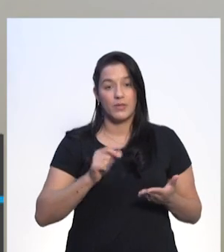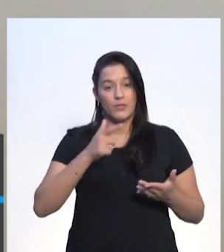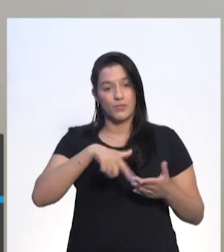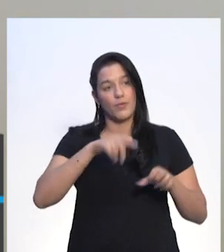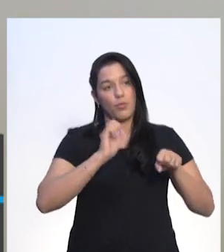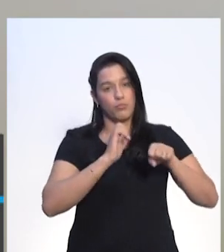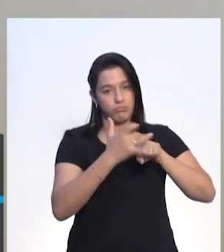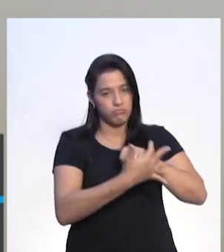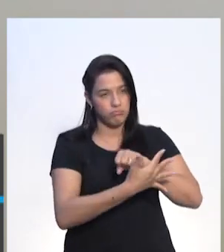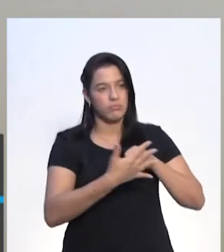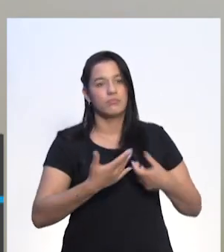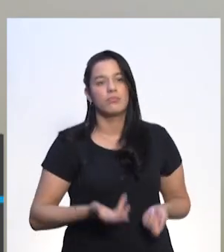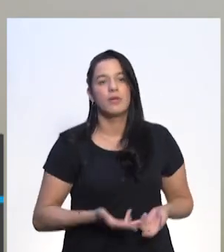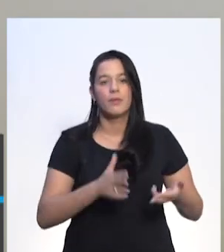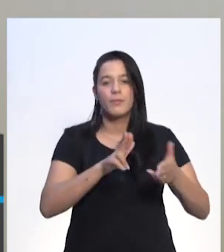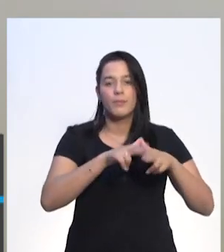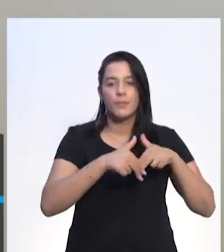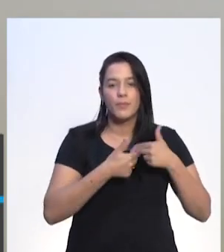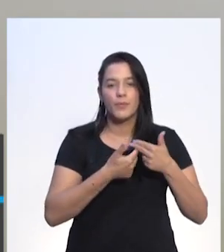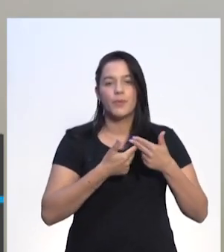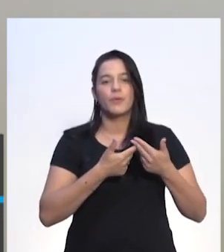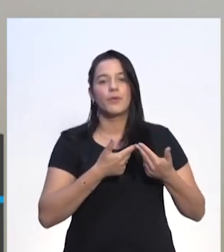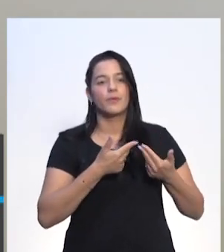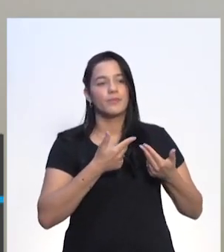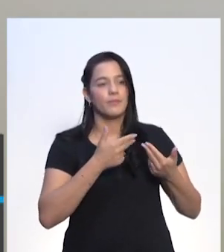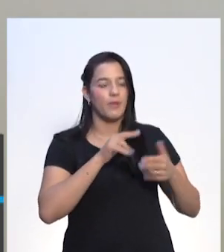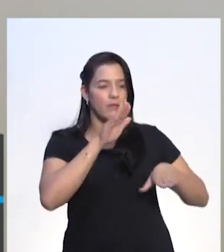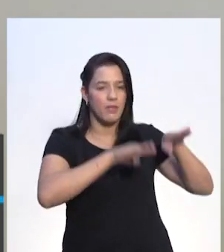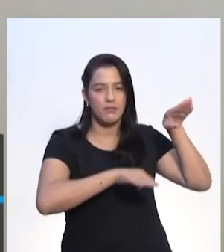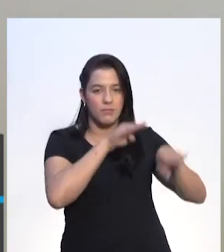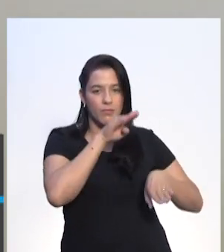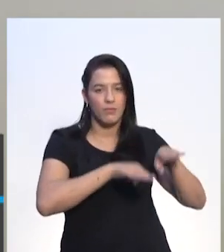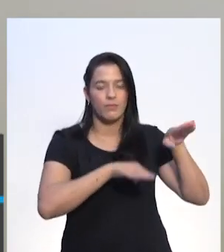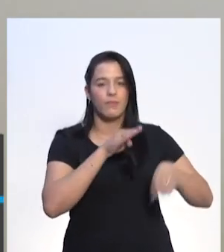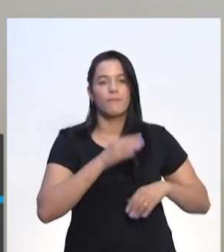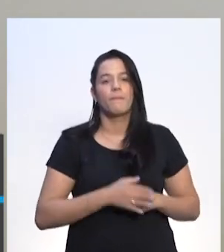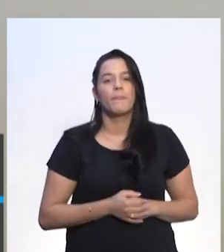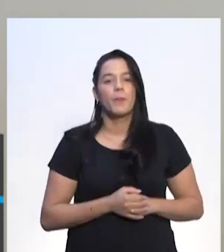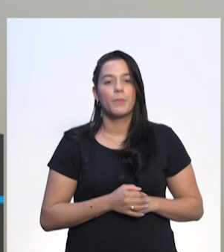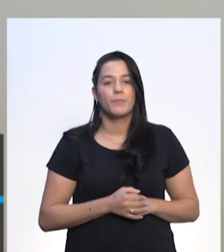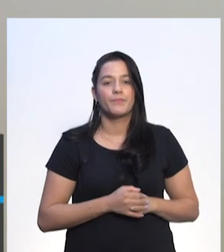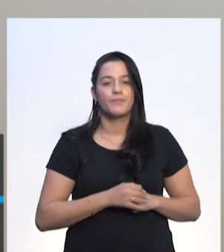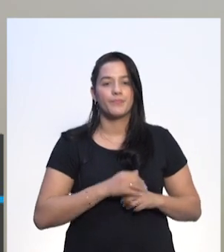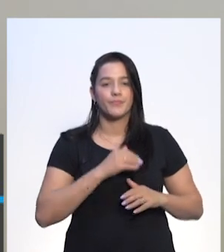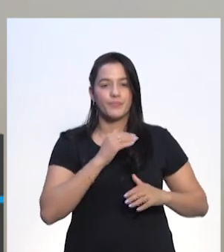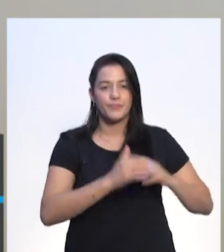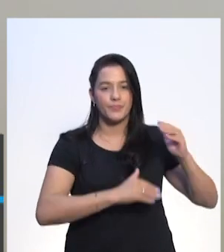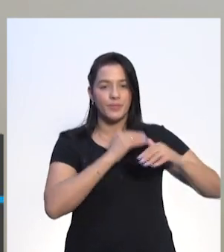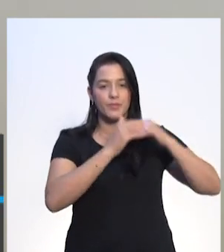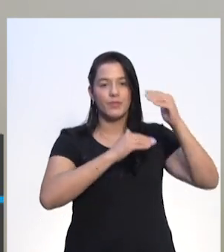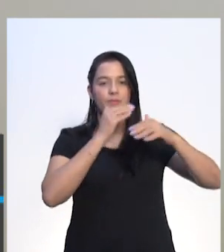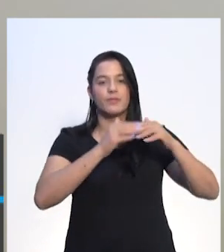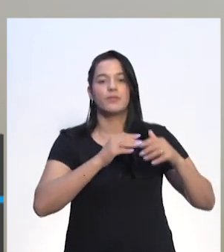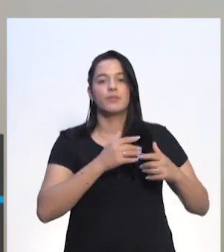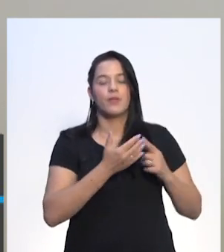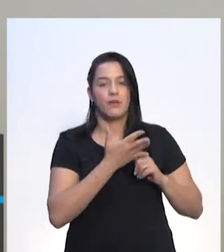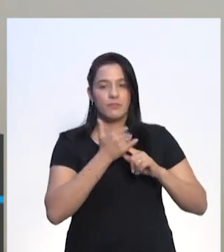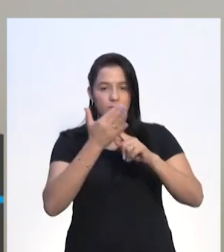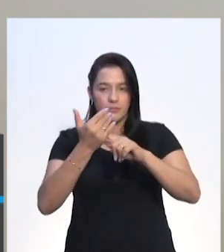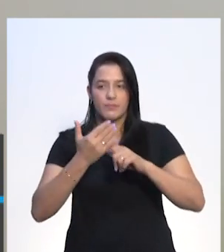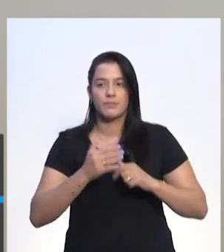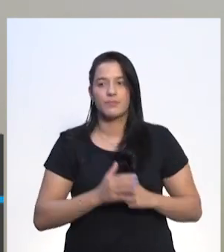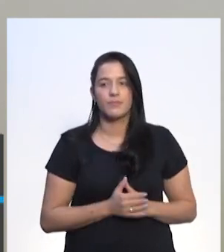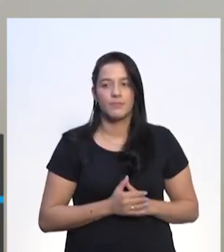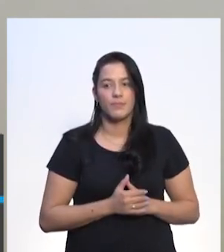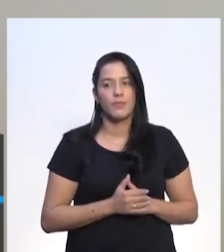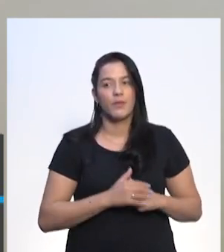Covid, por causa das questões relativas à desigualdade, os avanços da tecnologia, as